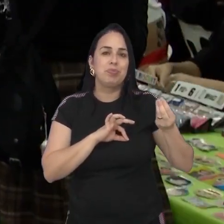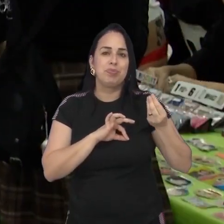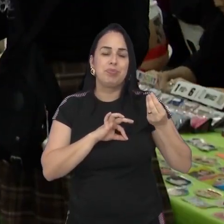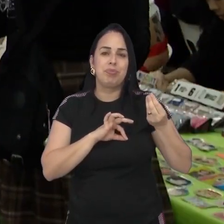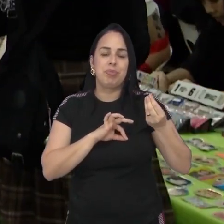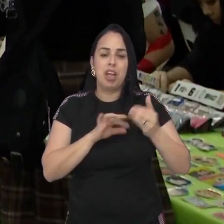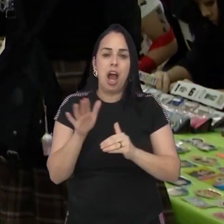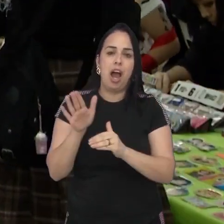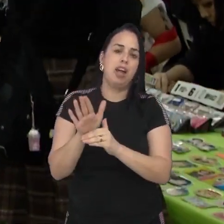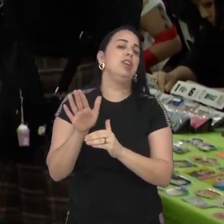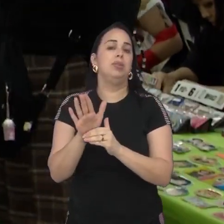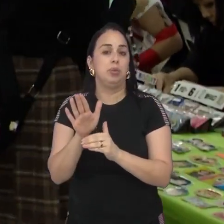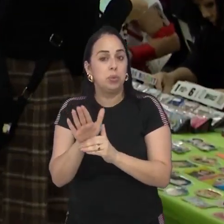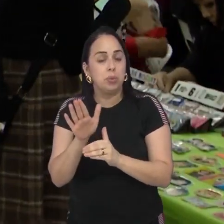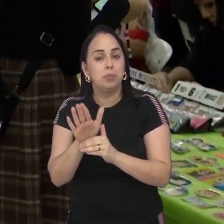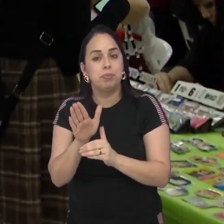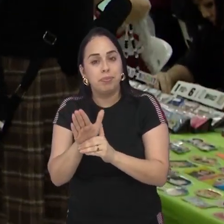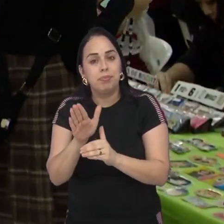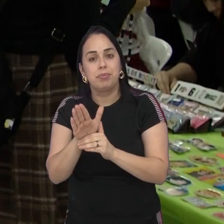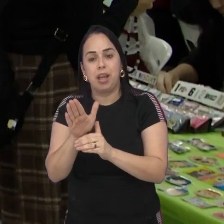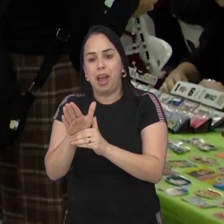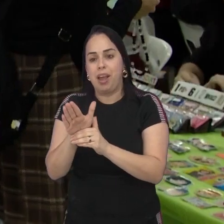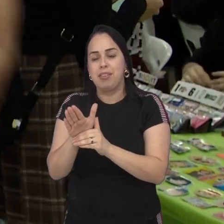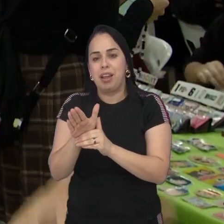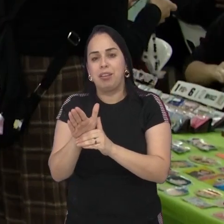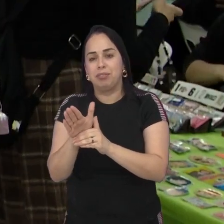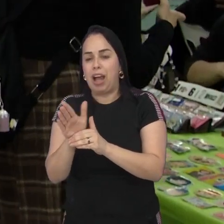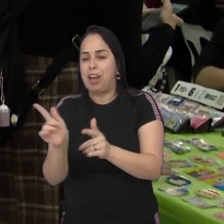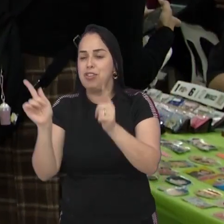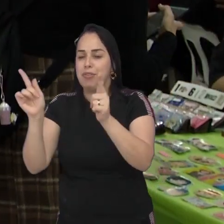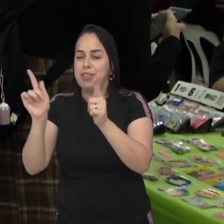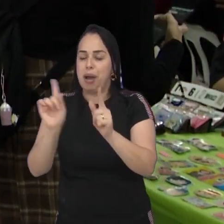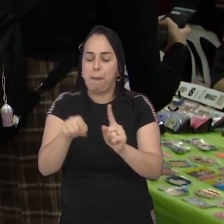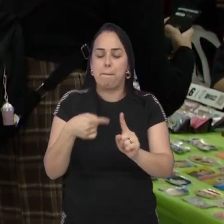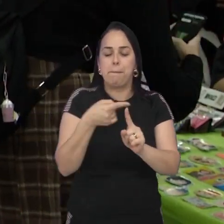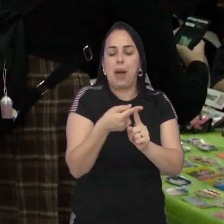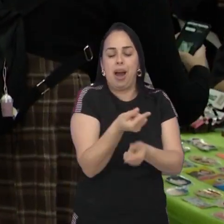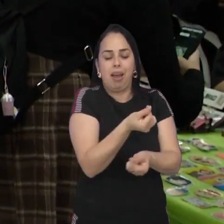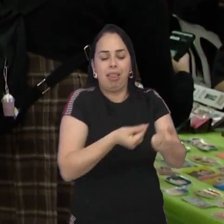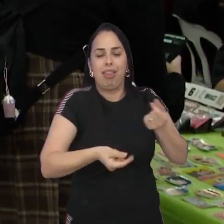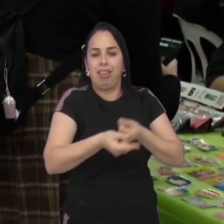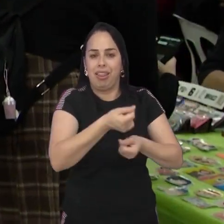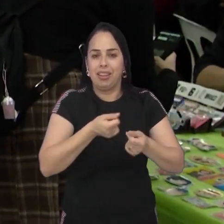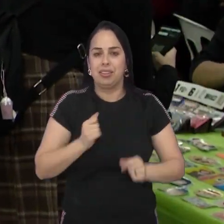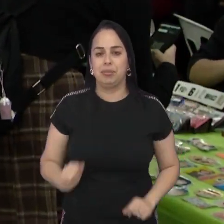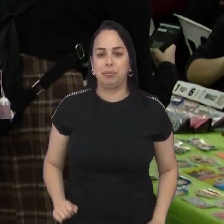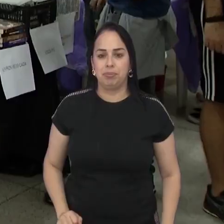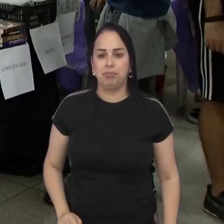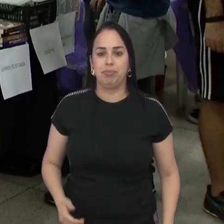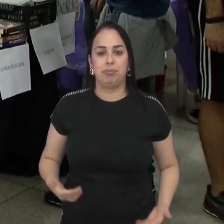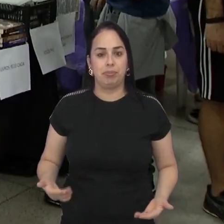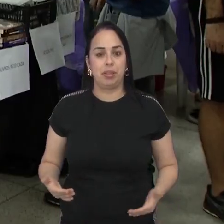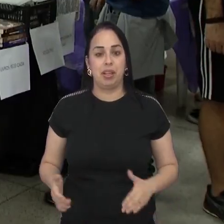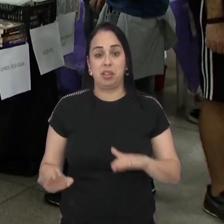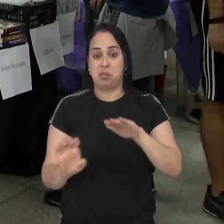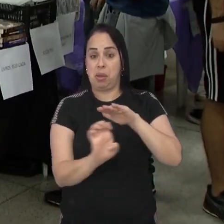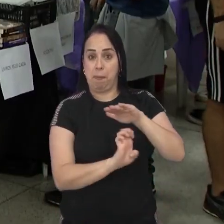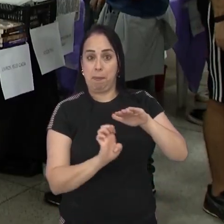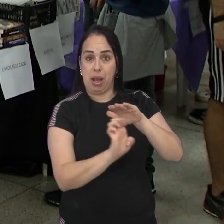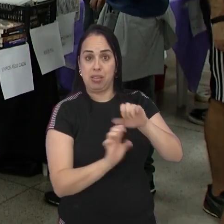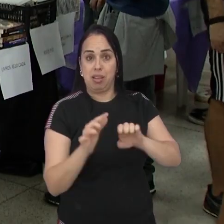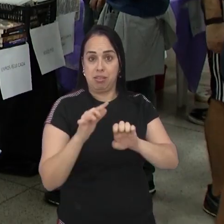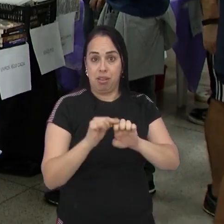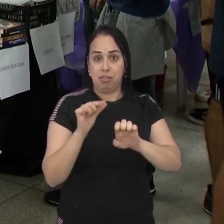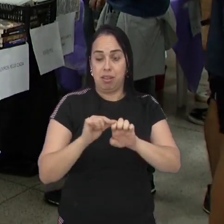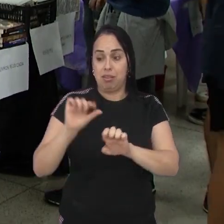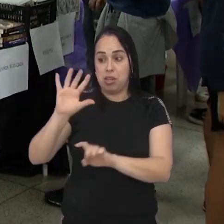que acompanha essa diversão desse pessoal que trabalha com isso. Os empresários